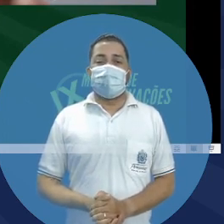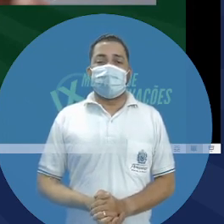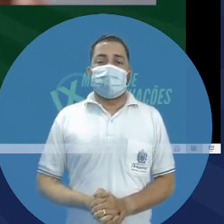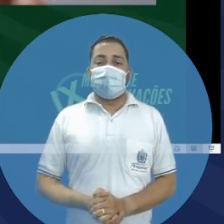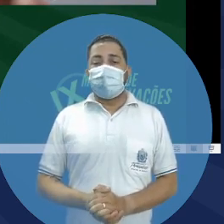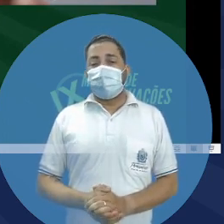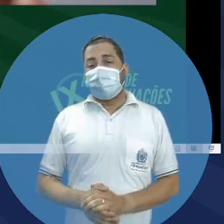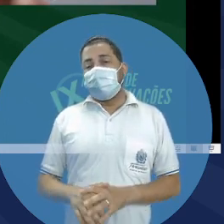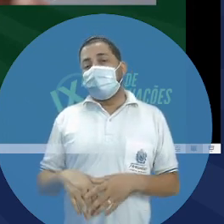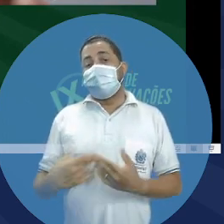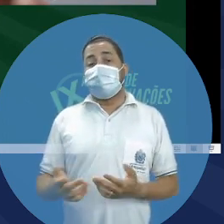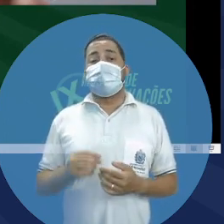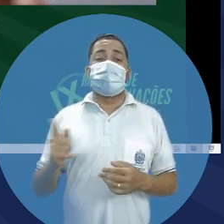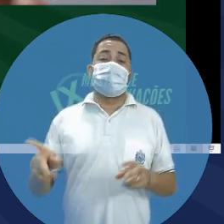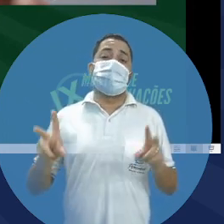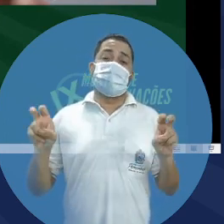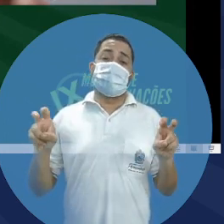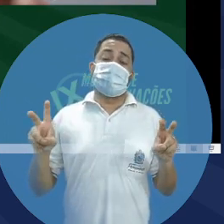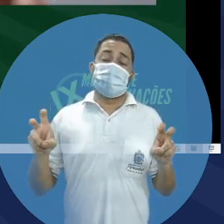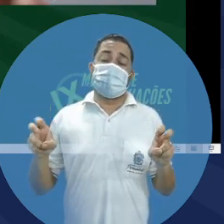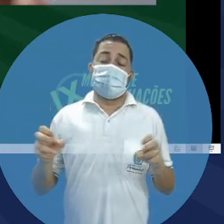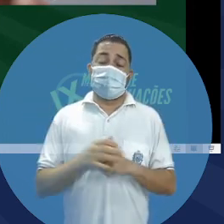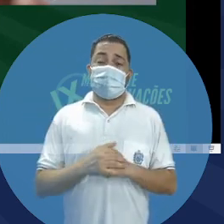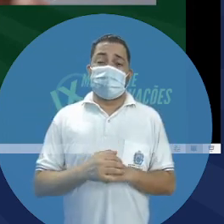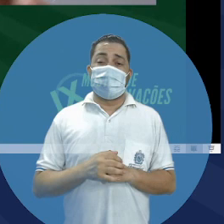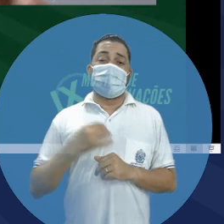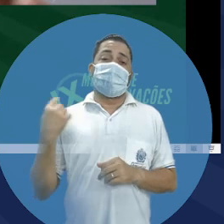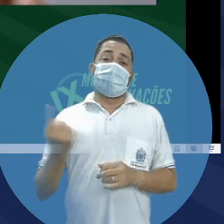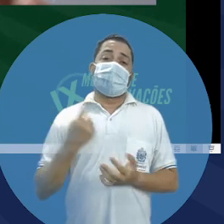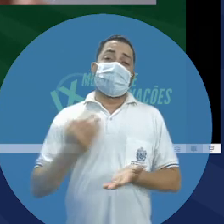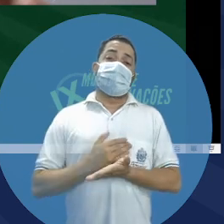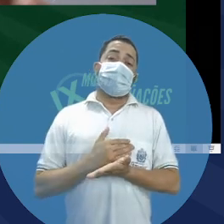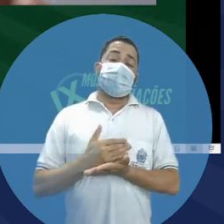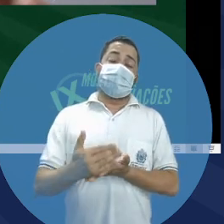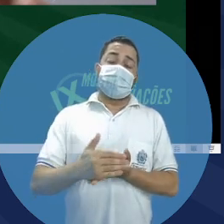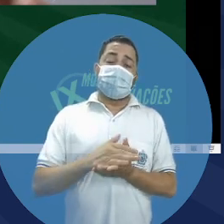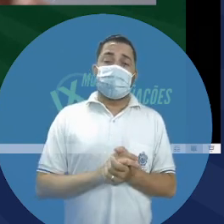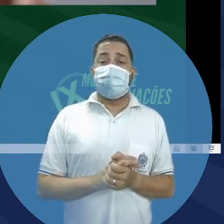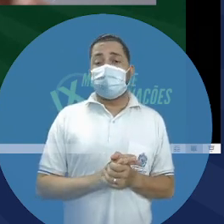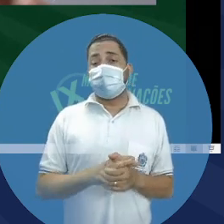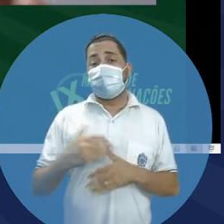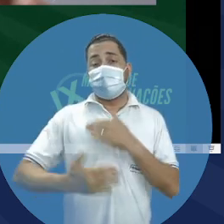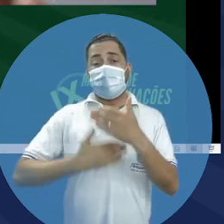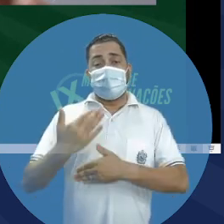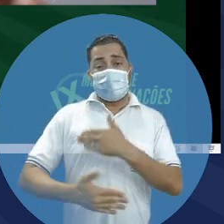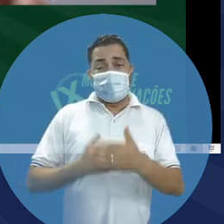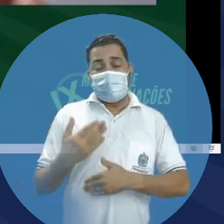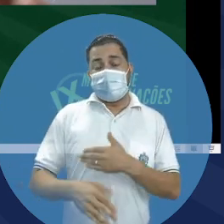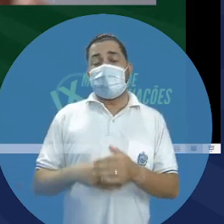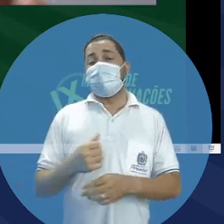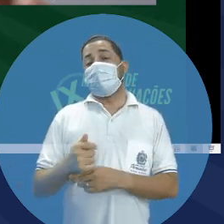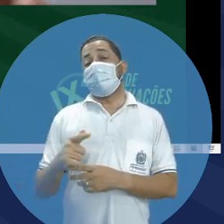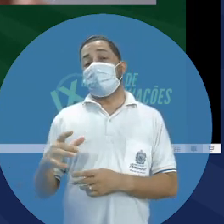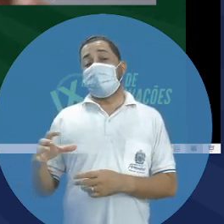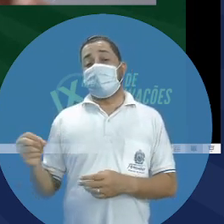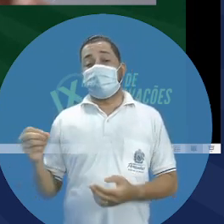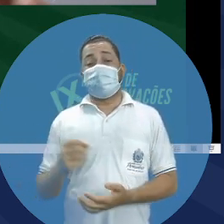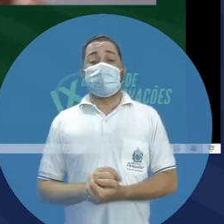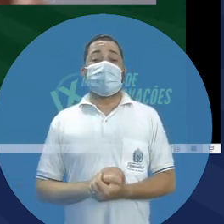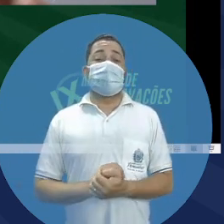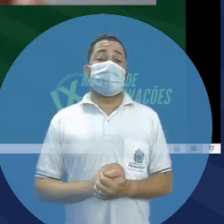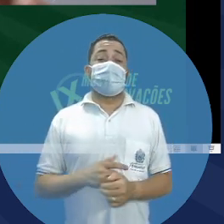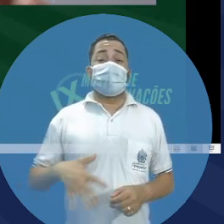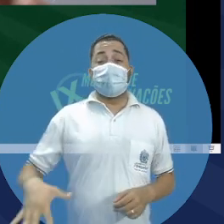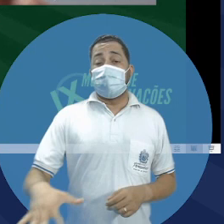São essas temáticas, a partir dessas temáticas, a gente desenvolve as ações, desde o chão da